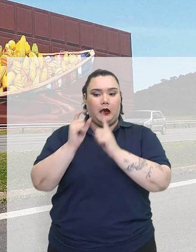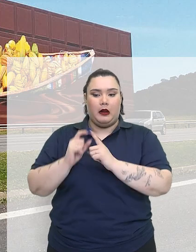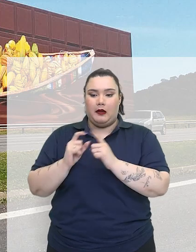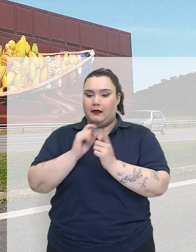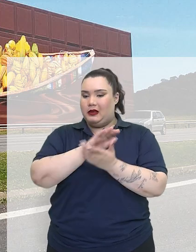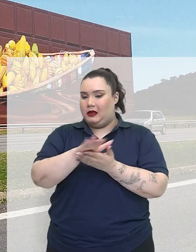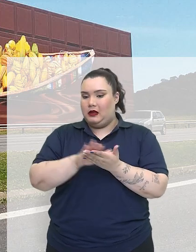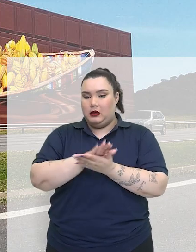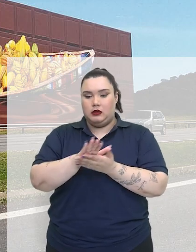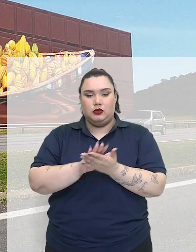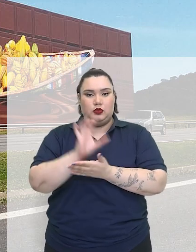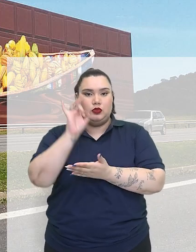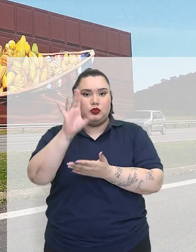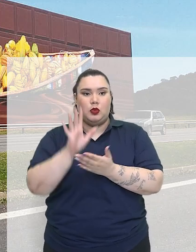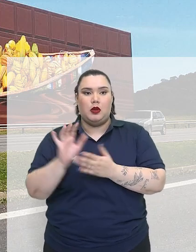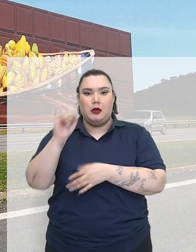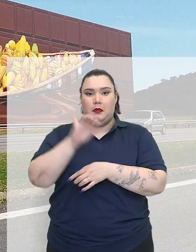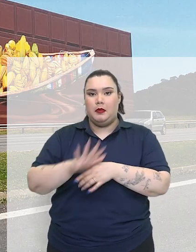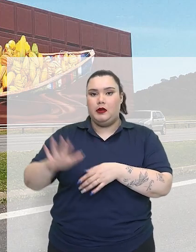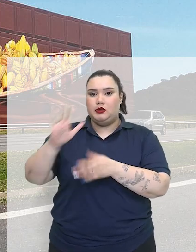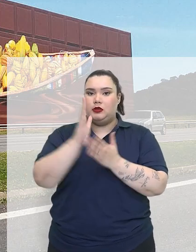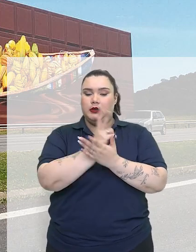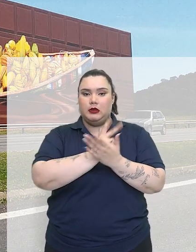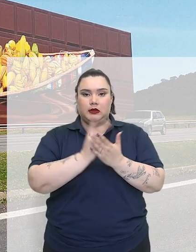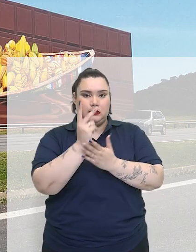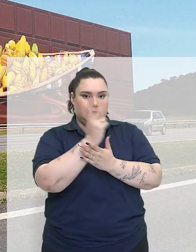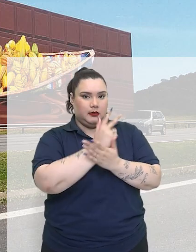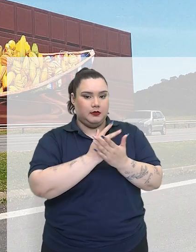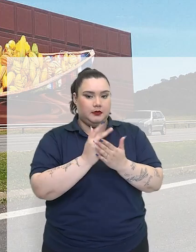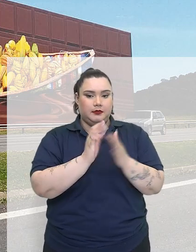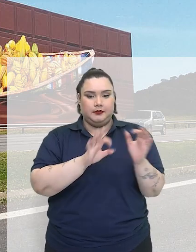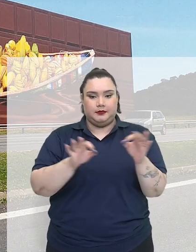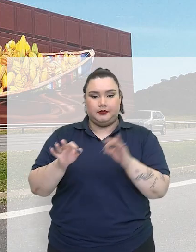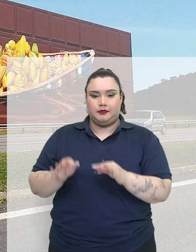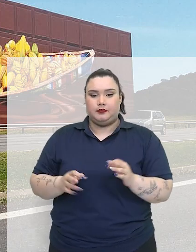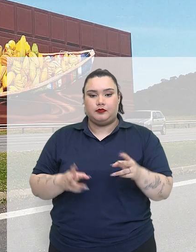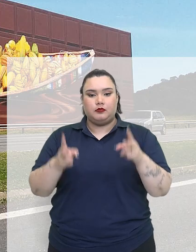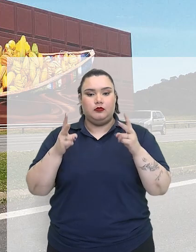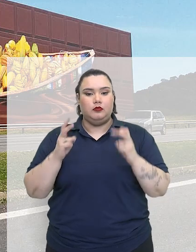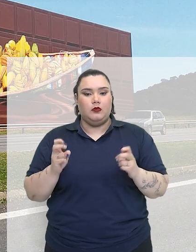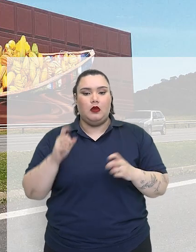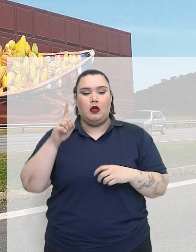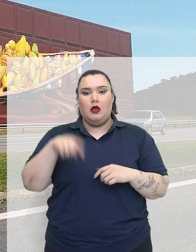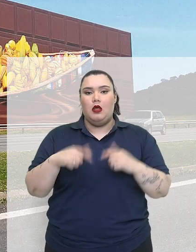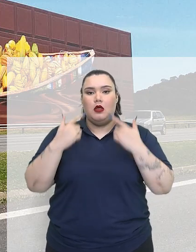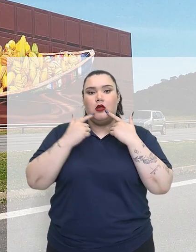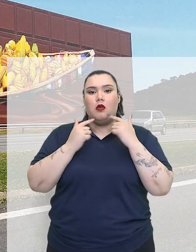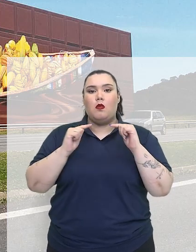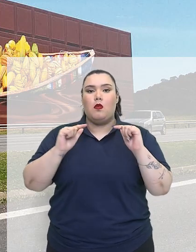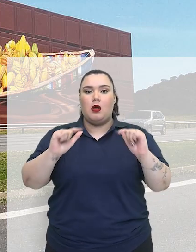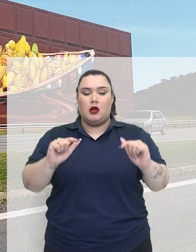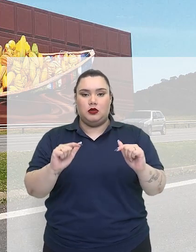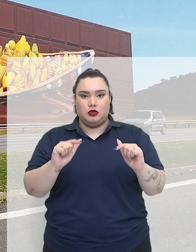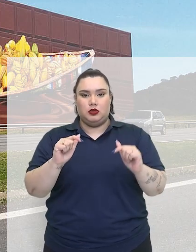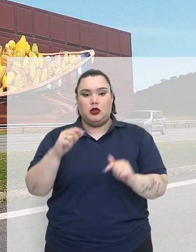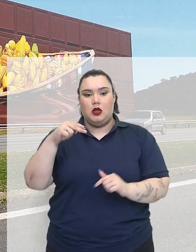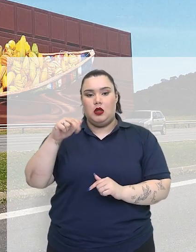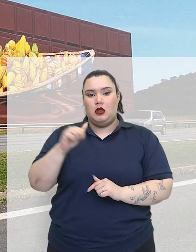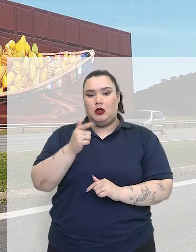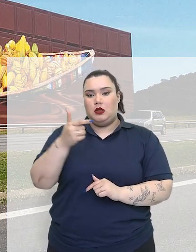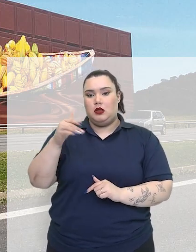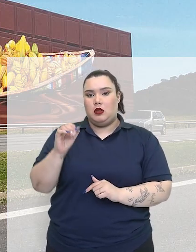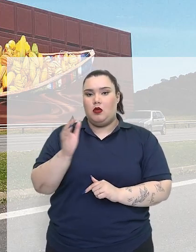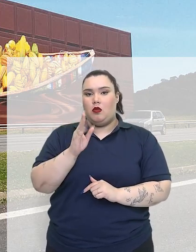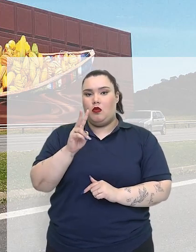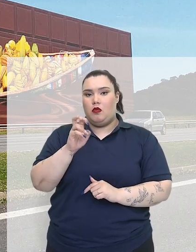né? Existe apenas desenhos, imagens. Então, você observa que essa é uma linguagem não verbal. Por quê? Porque